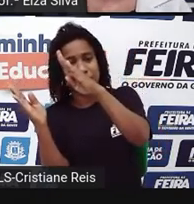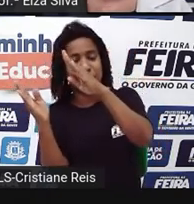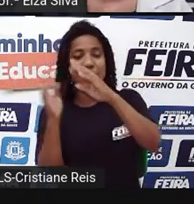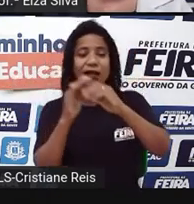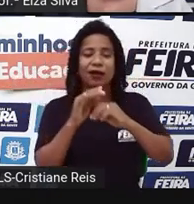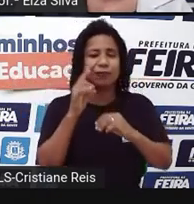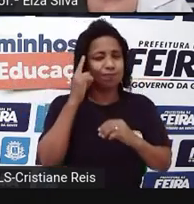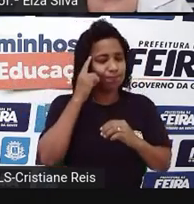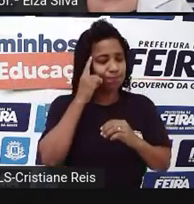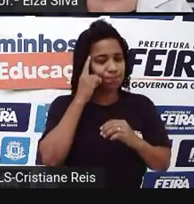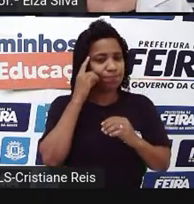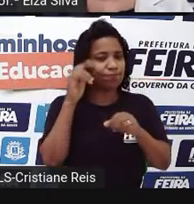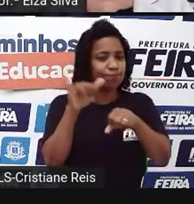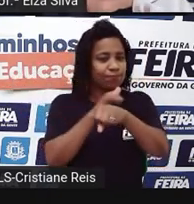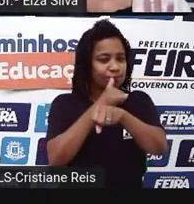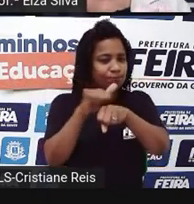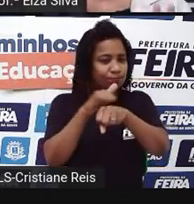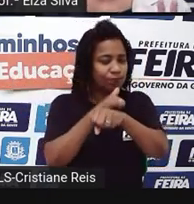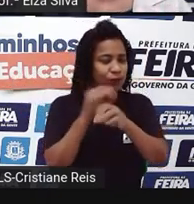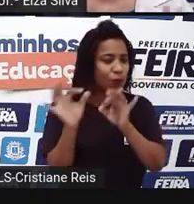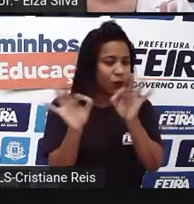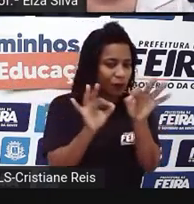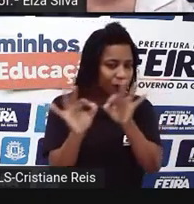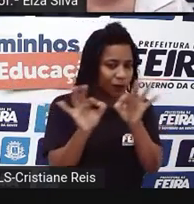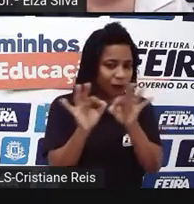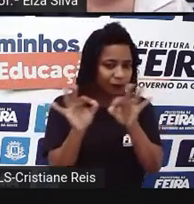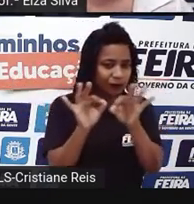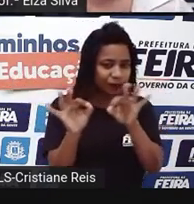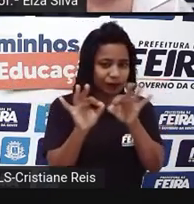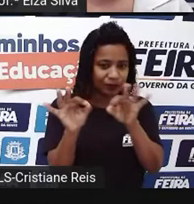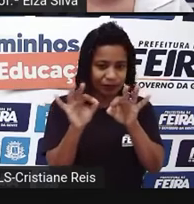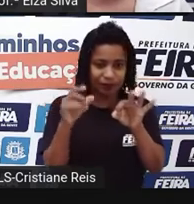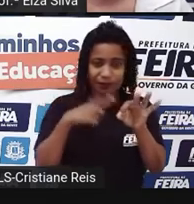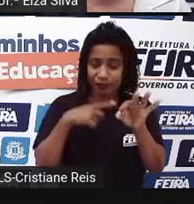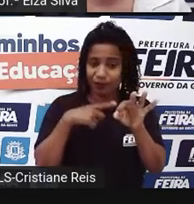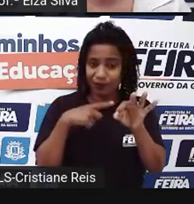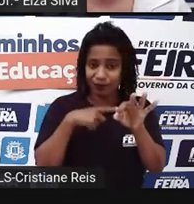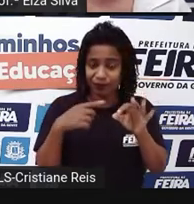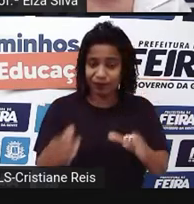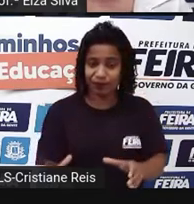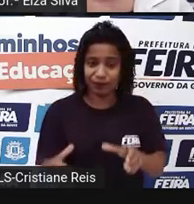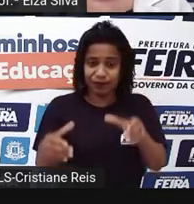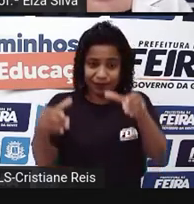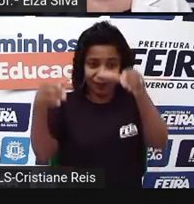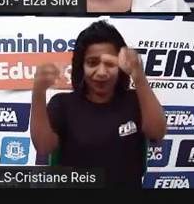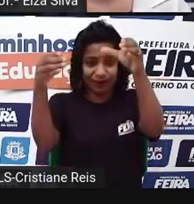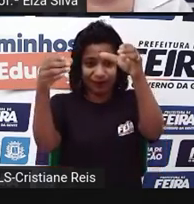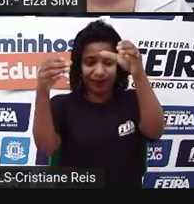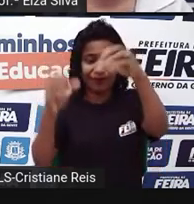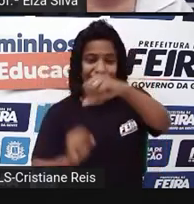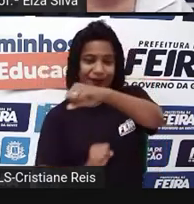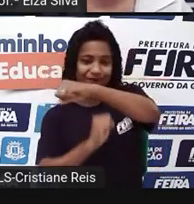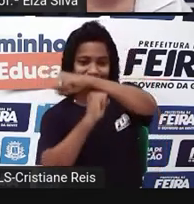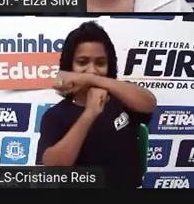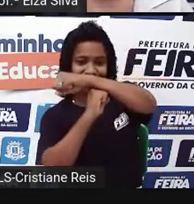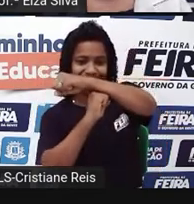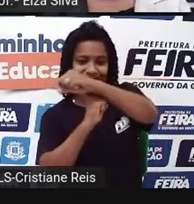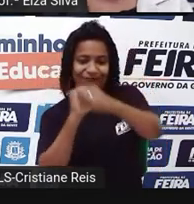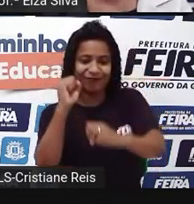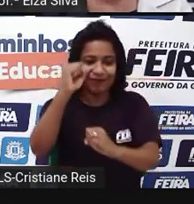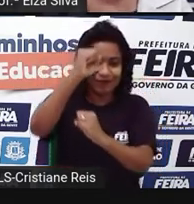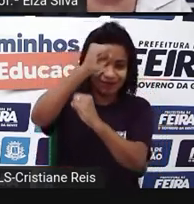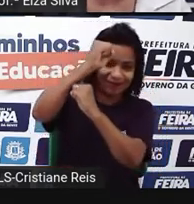chão. E hoje ela tem toda uma arquitetura de sustentação para evitar a queda, tá? Não